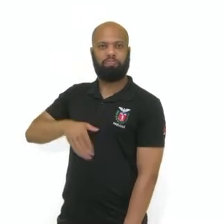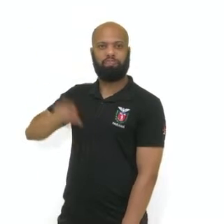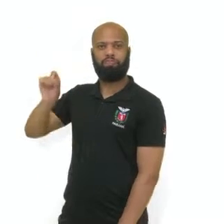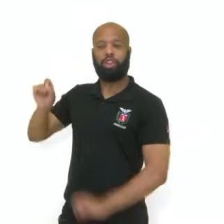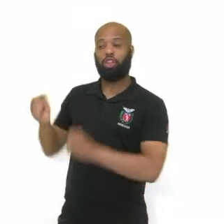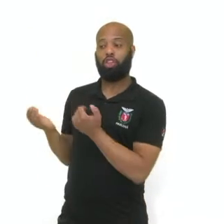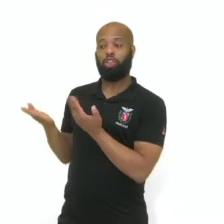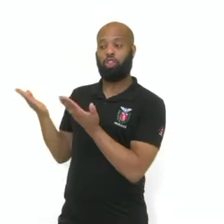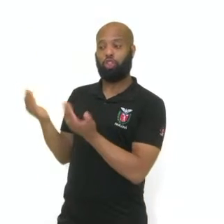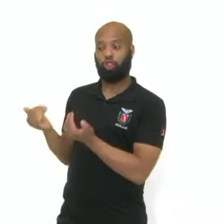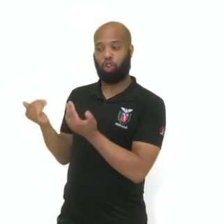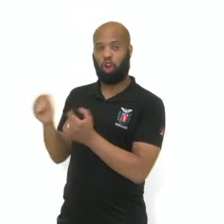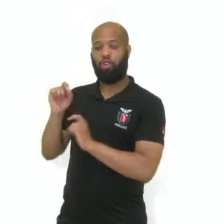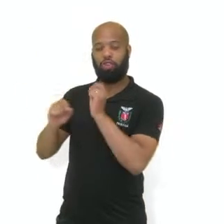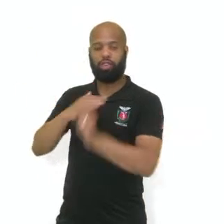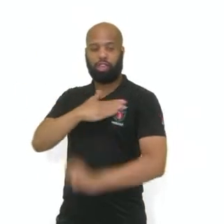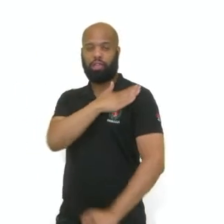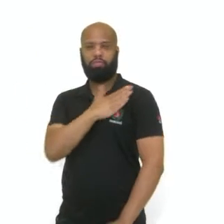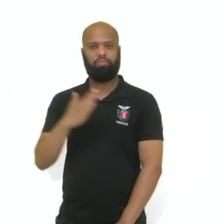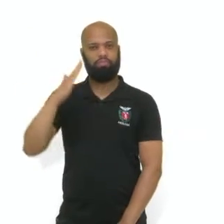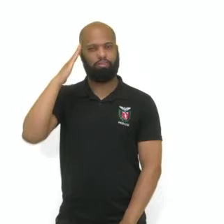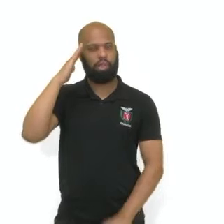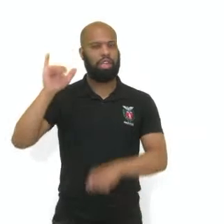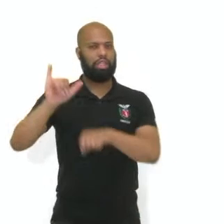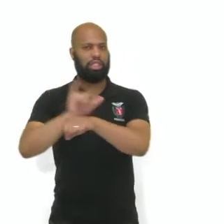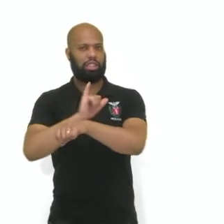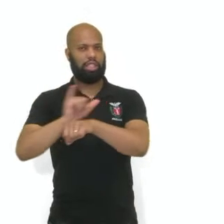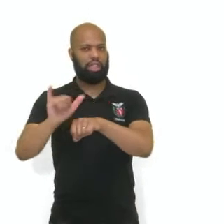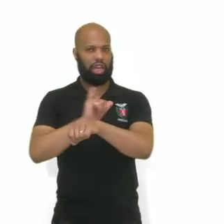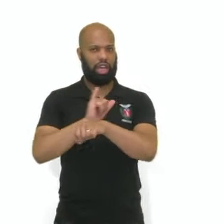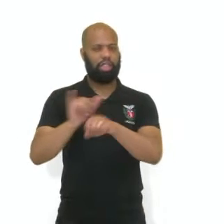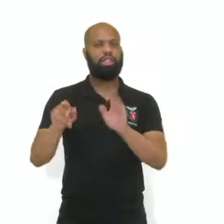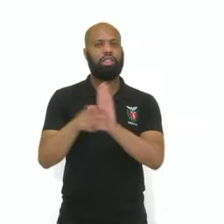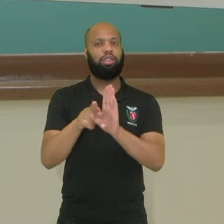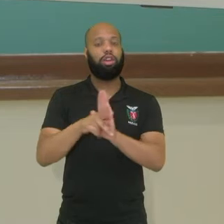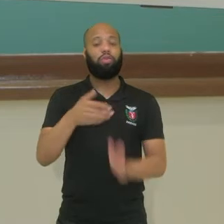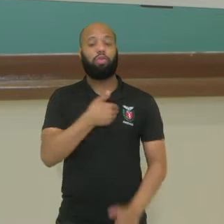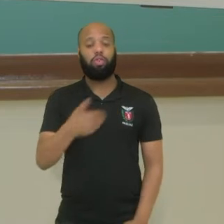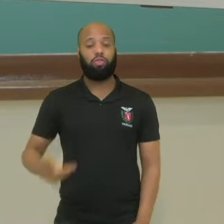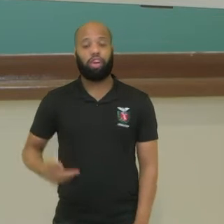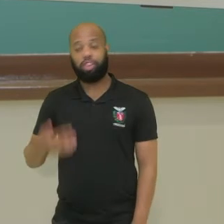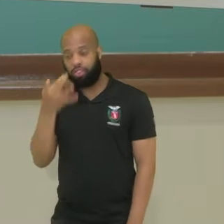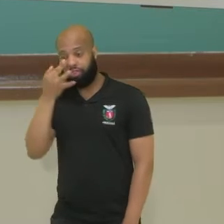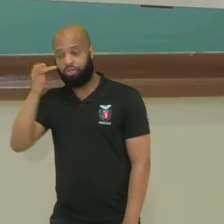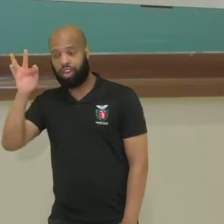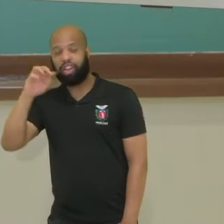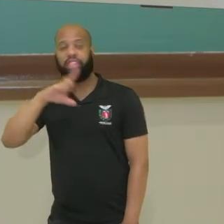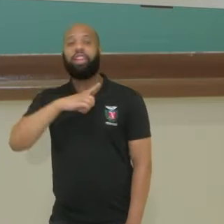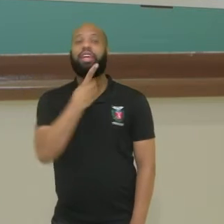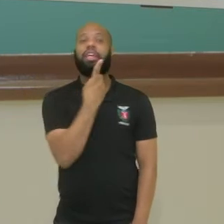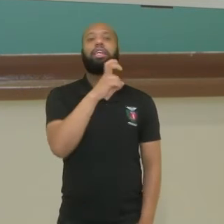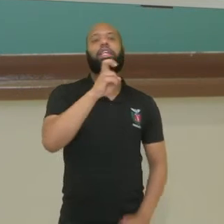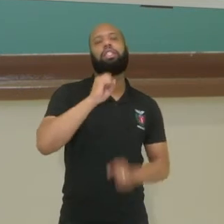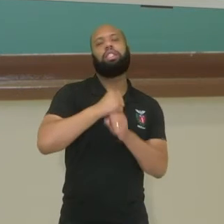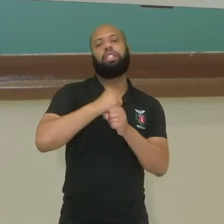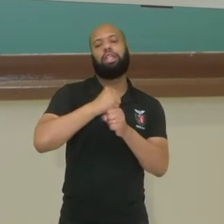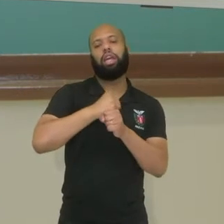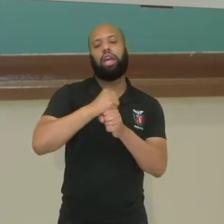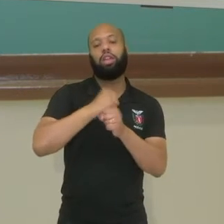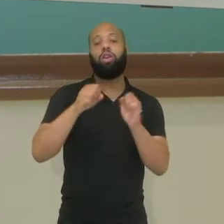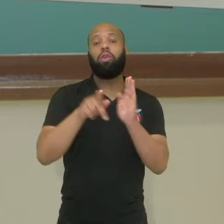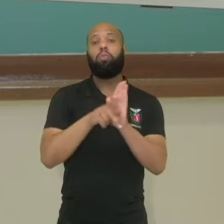general estrategista aí do governo francês. E nós podemos, esses 15 anos de poder napoleônico, nós